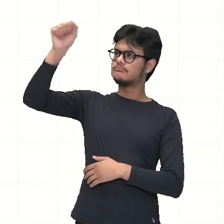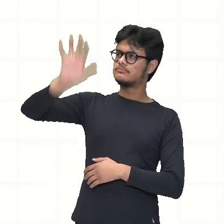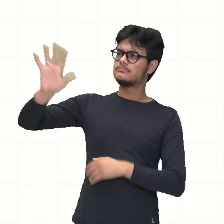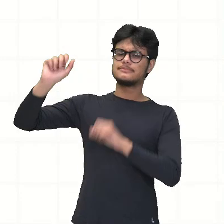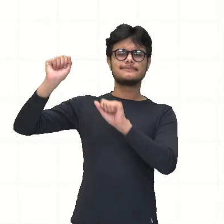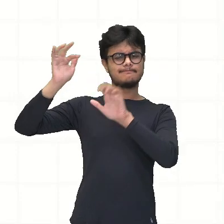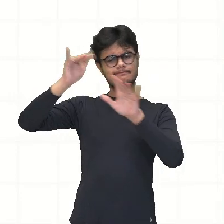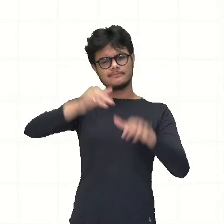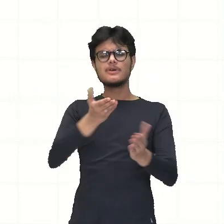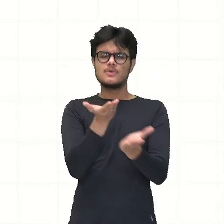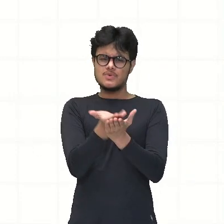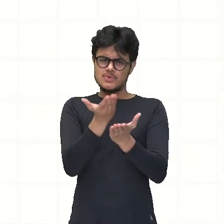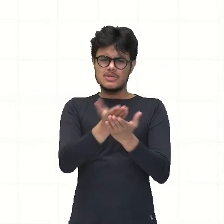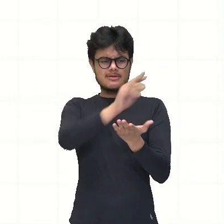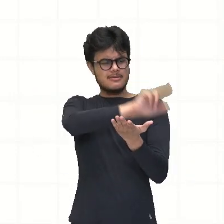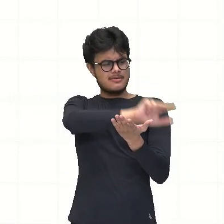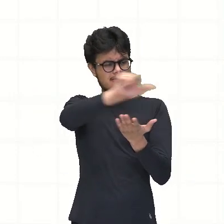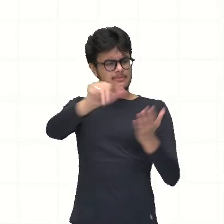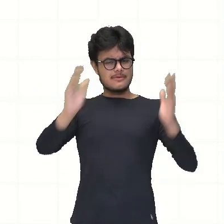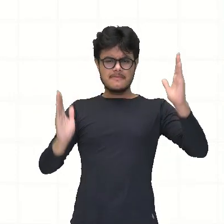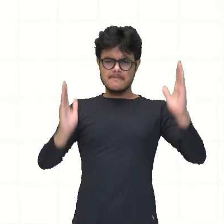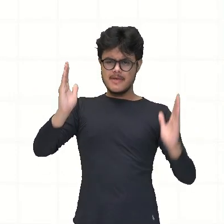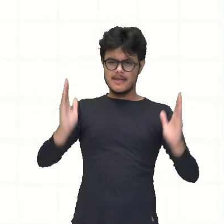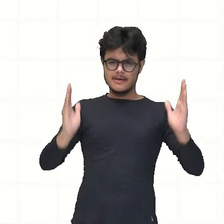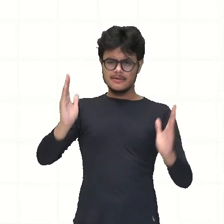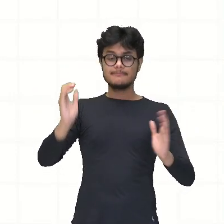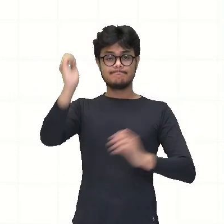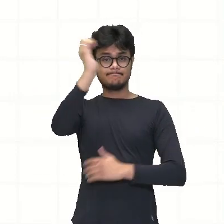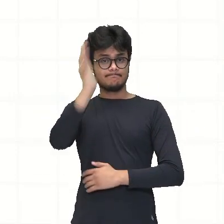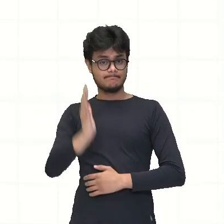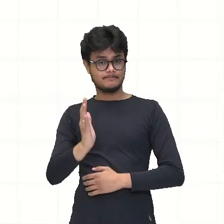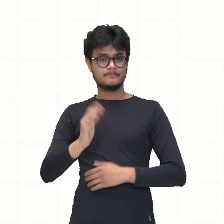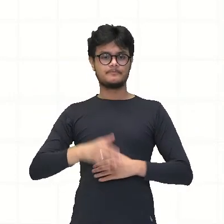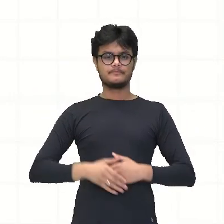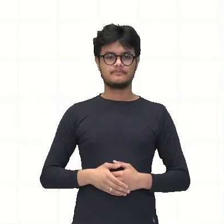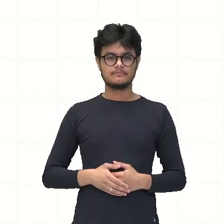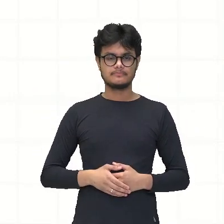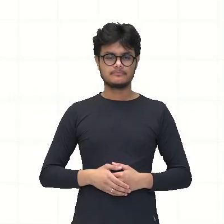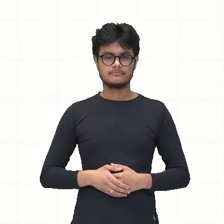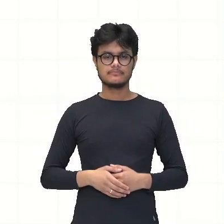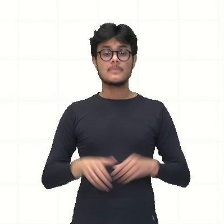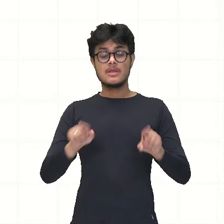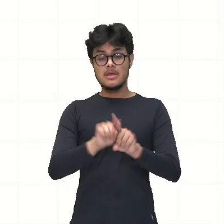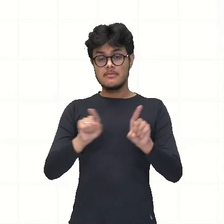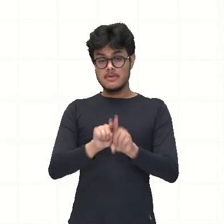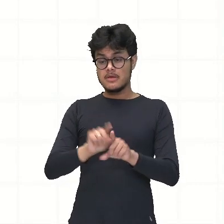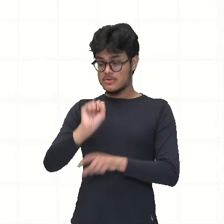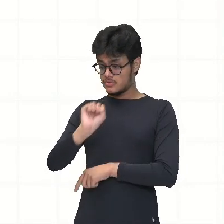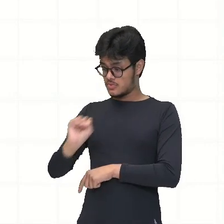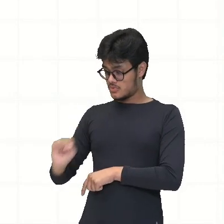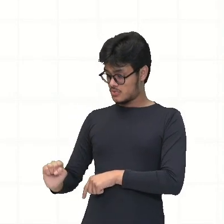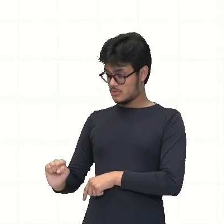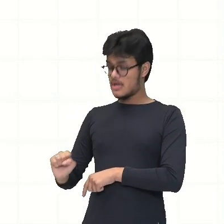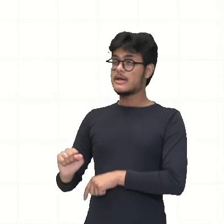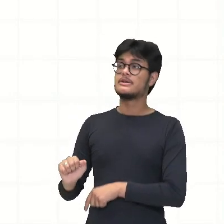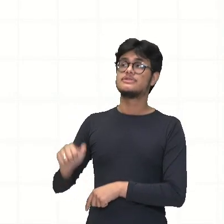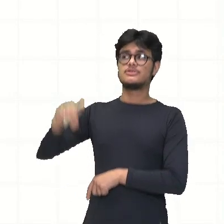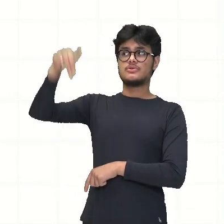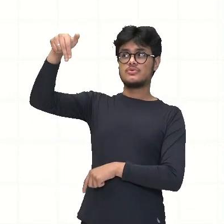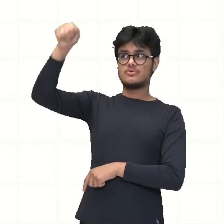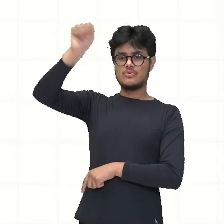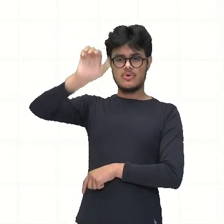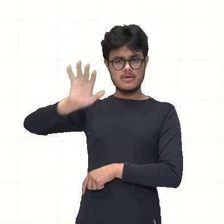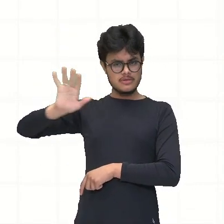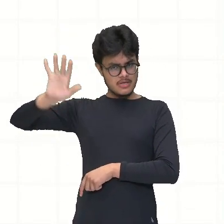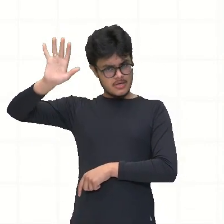durante todos esses períodos. Nós temos também um fluxo de imigrantes do Sudeste, da região Sul e Nordeste,